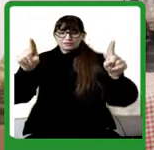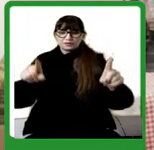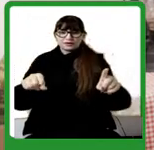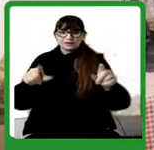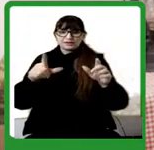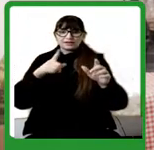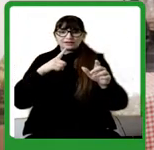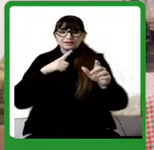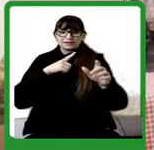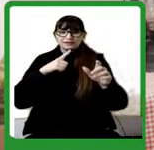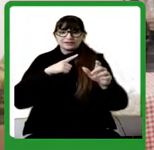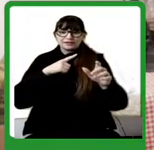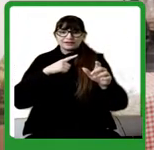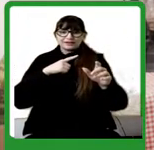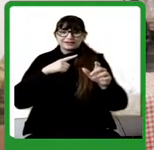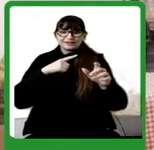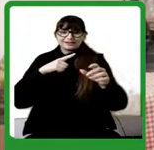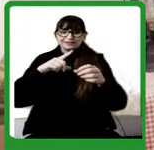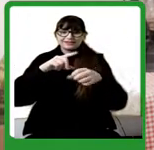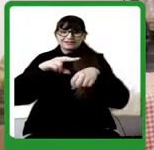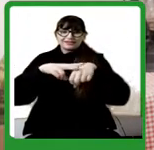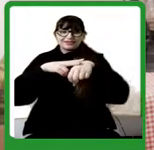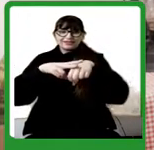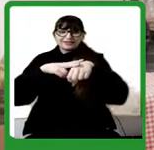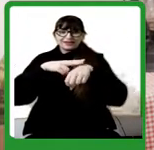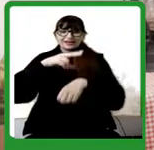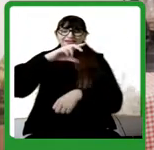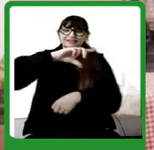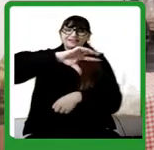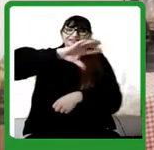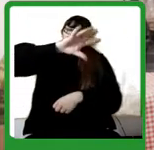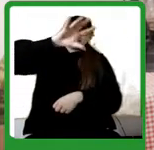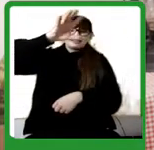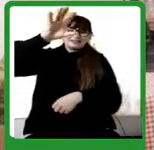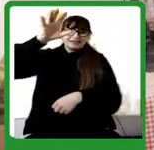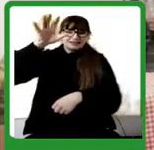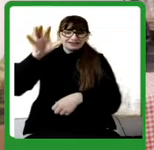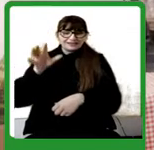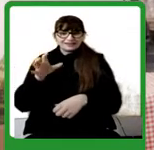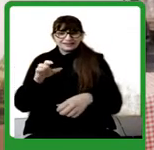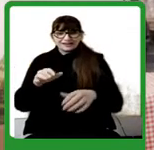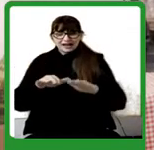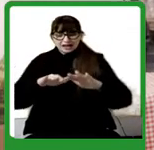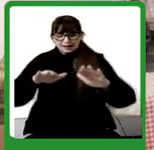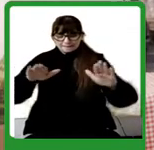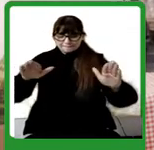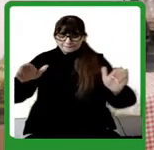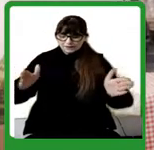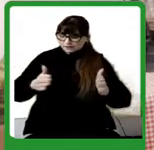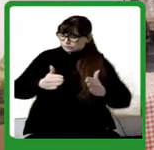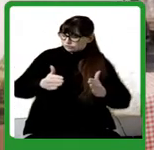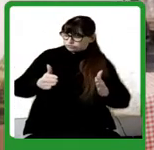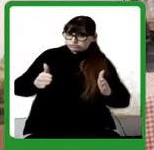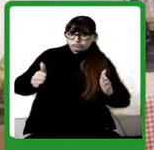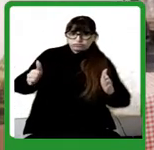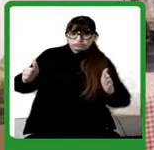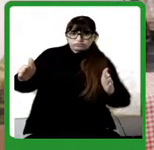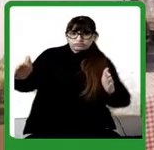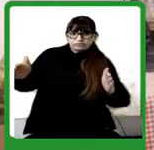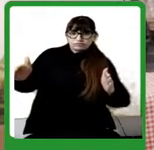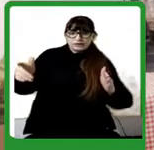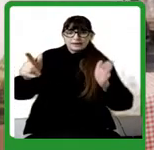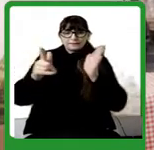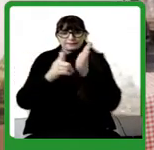de palmeira assim atravessada pra enfeitar a porta, raiz. As mesas compridas, né? Papel de mesa